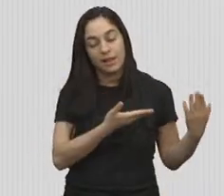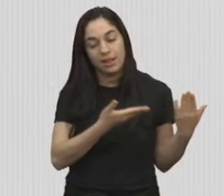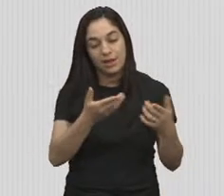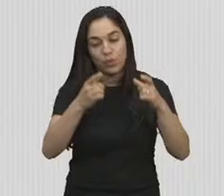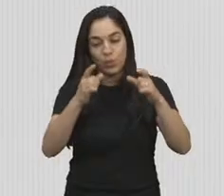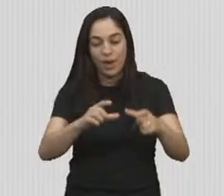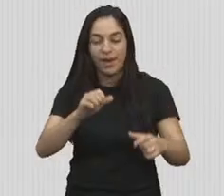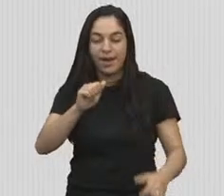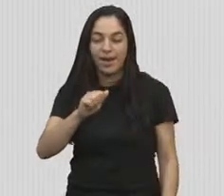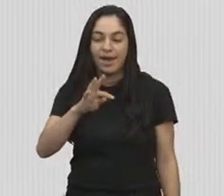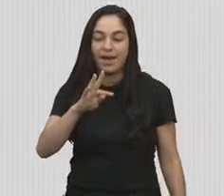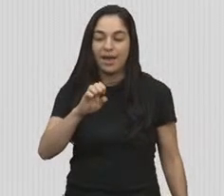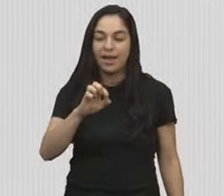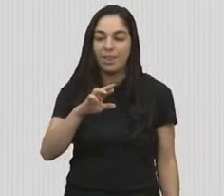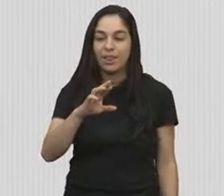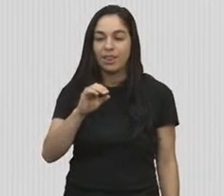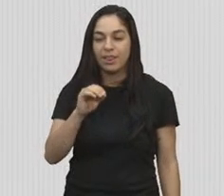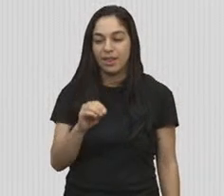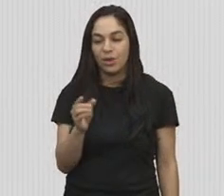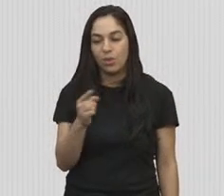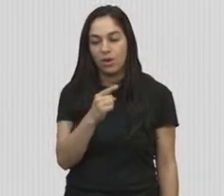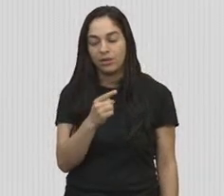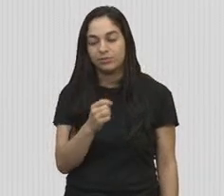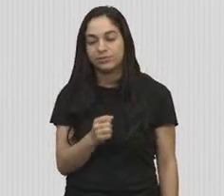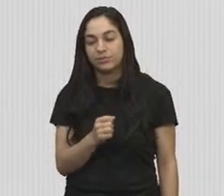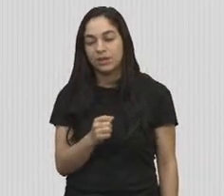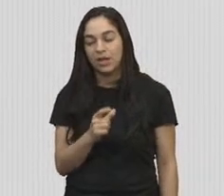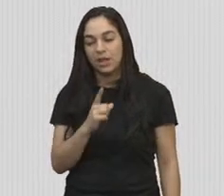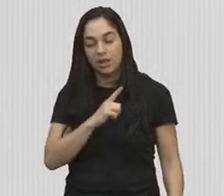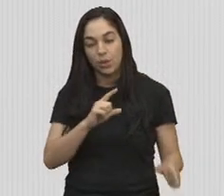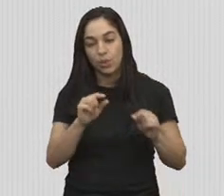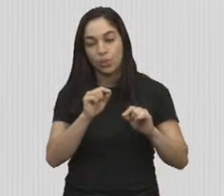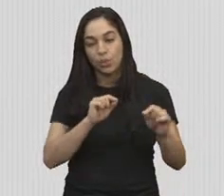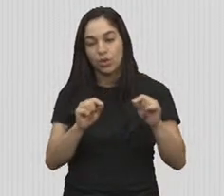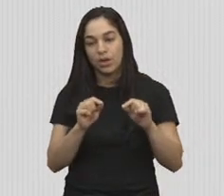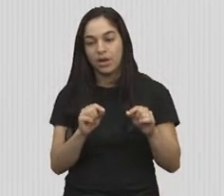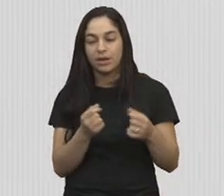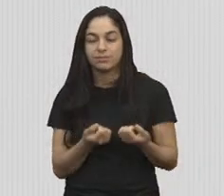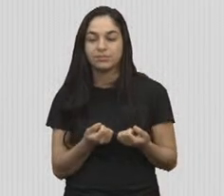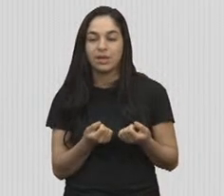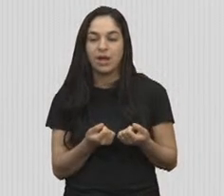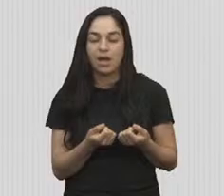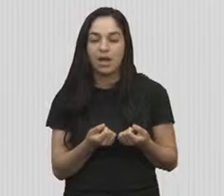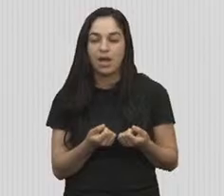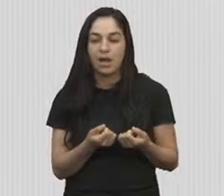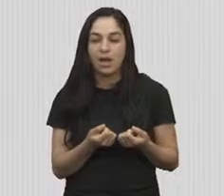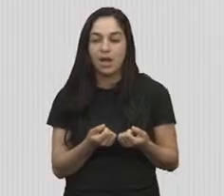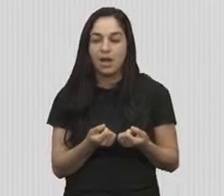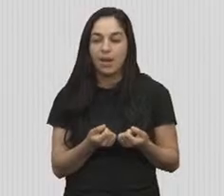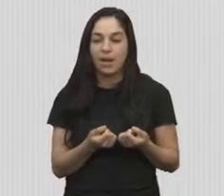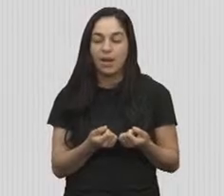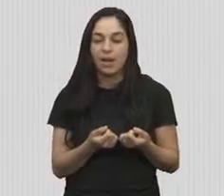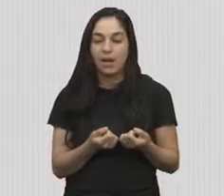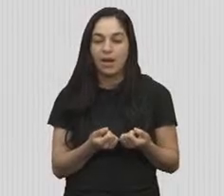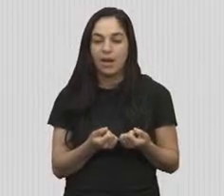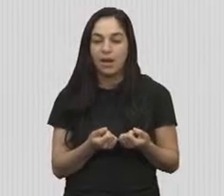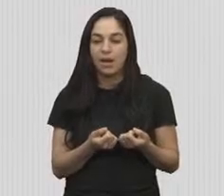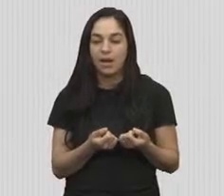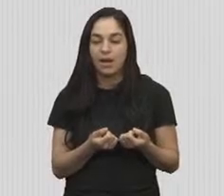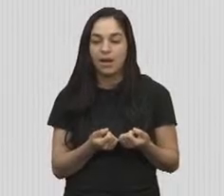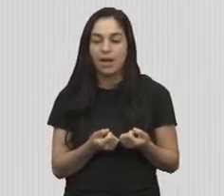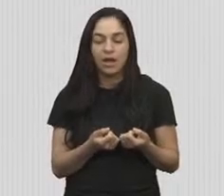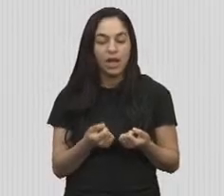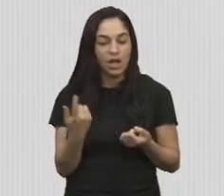sanitário, e lá no aterro sanitário ele é processado e é produzido o intertravado